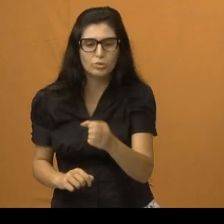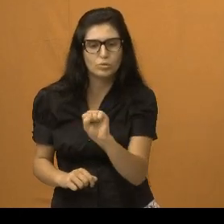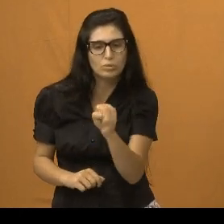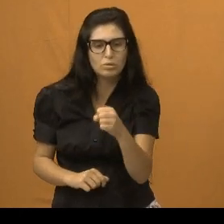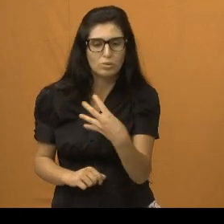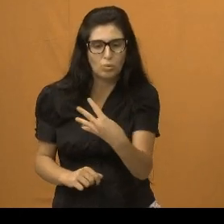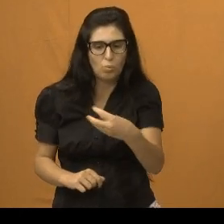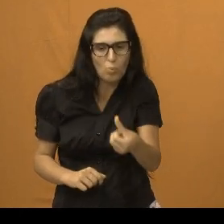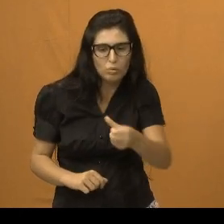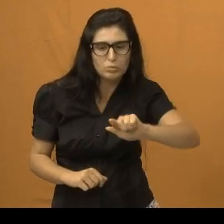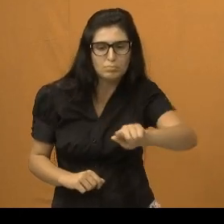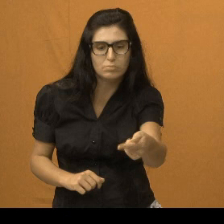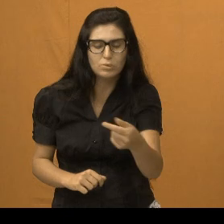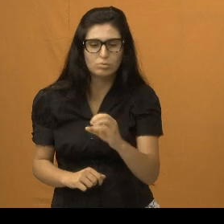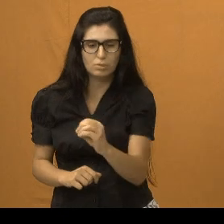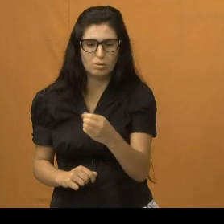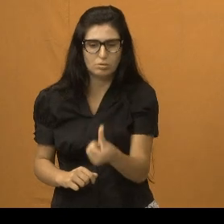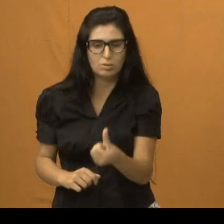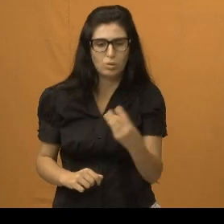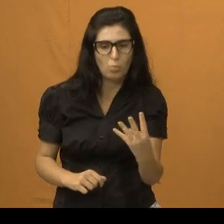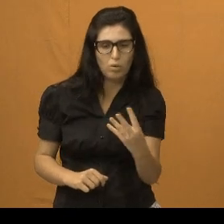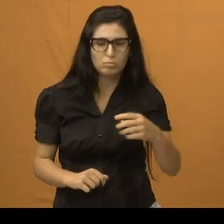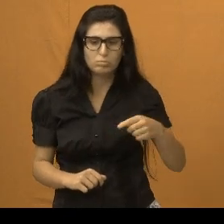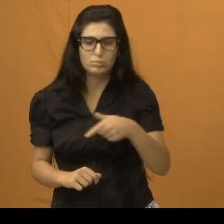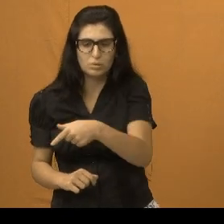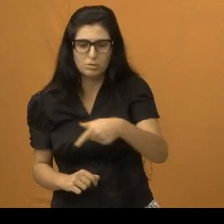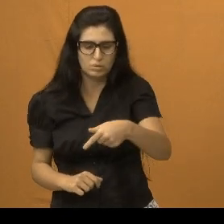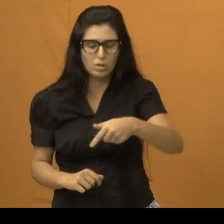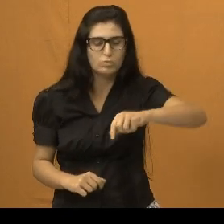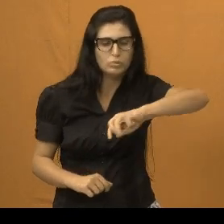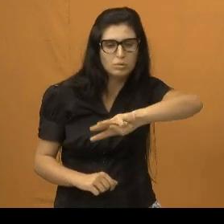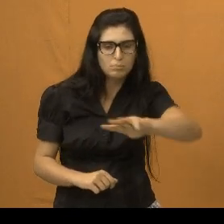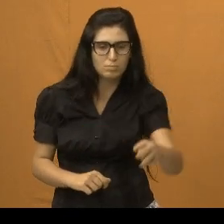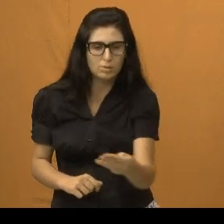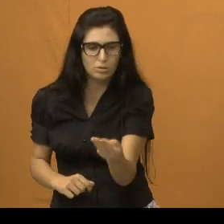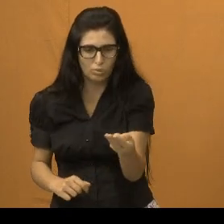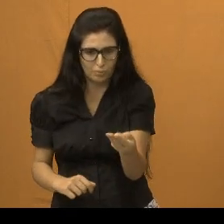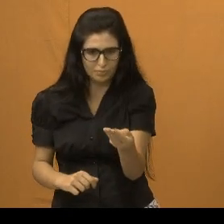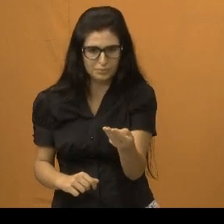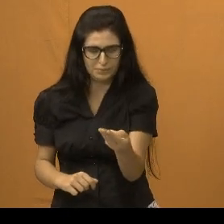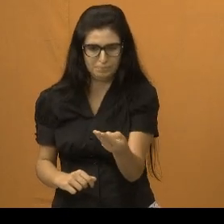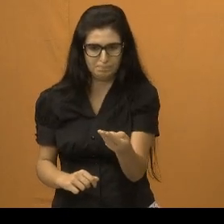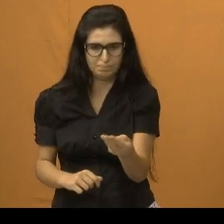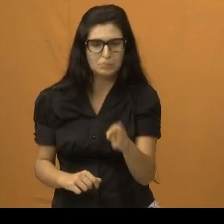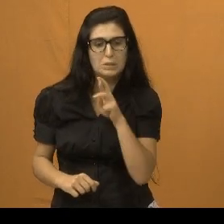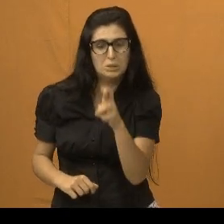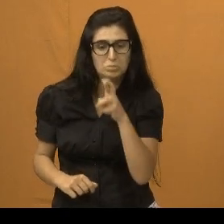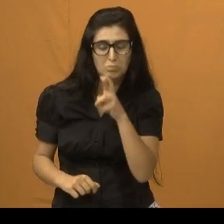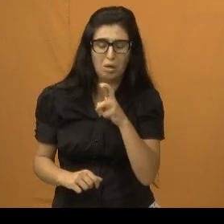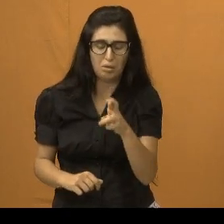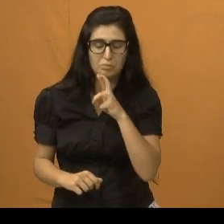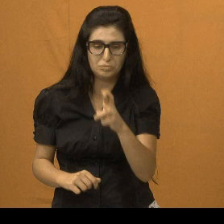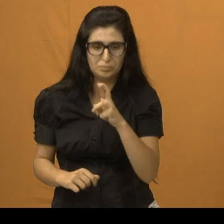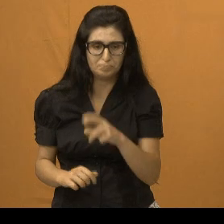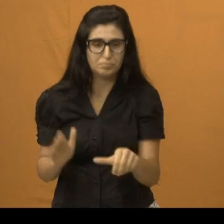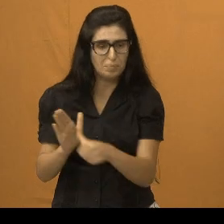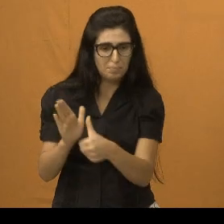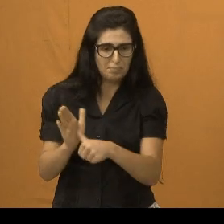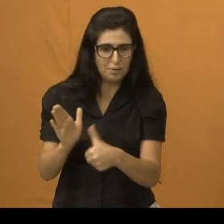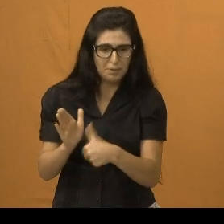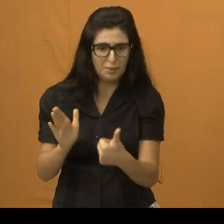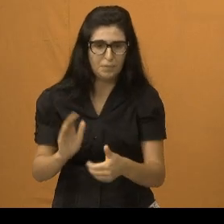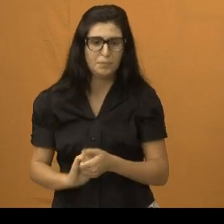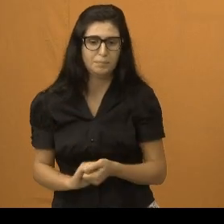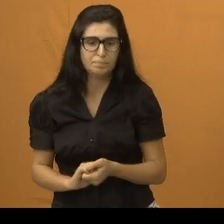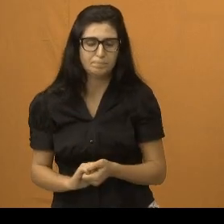96.846.064,77. Né, que esse é o resultado final da diferença entre as receitas e despesas do município. Nós estamos positivos nesse resultado primário. E depois,